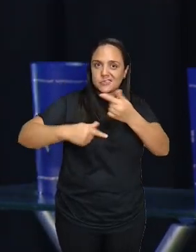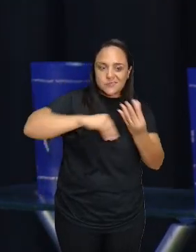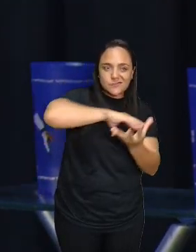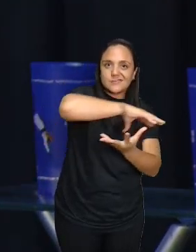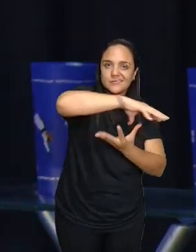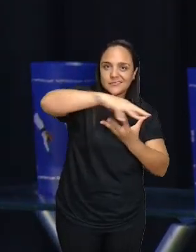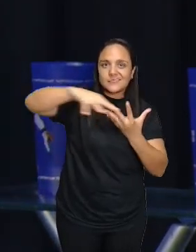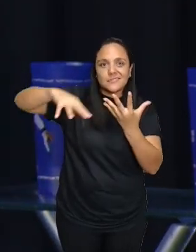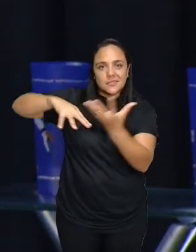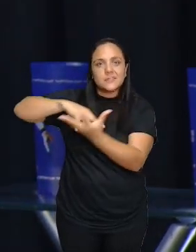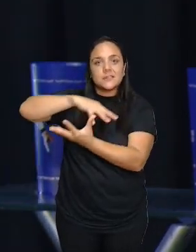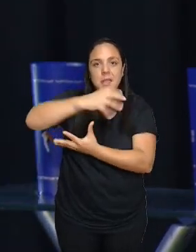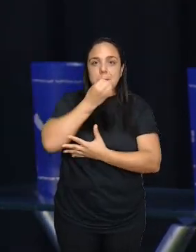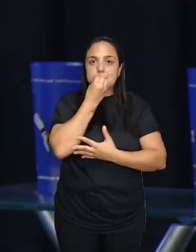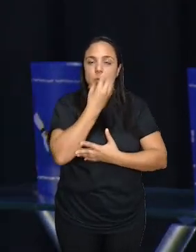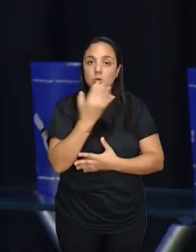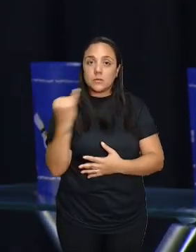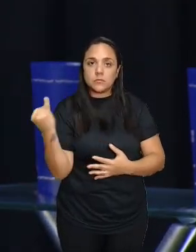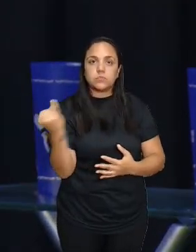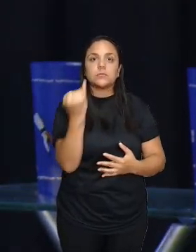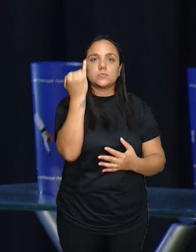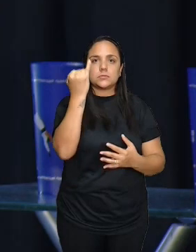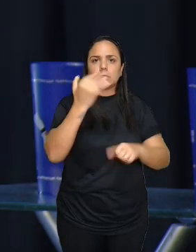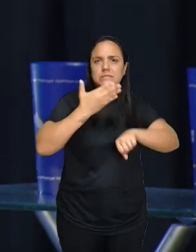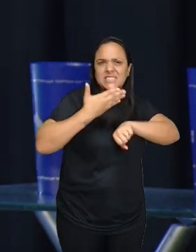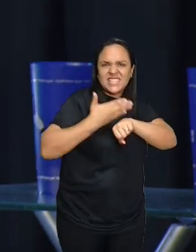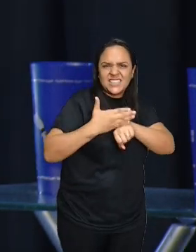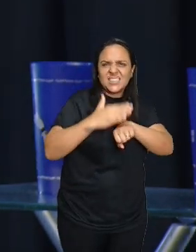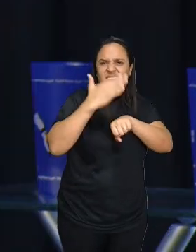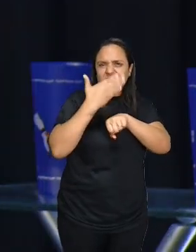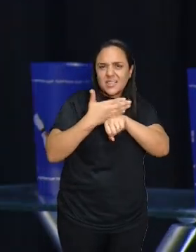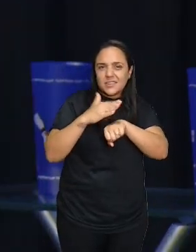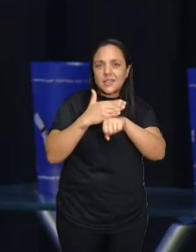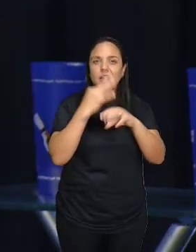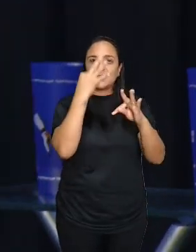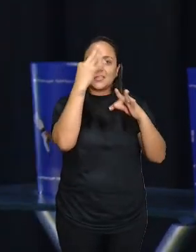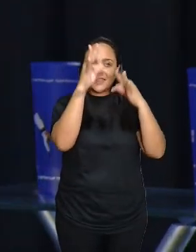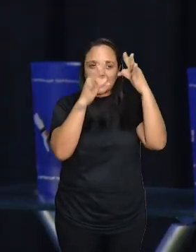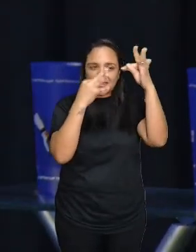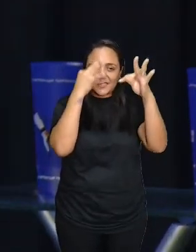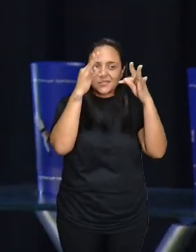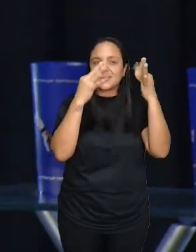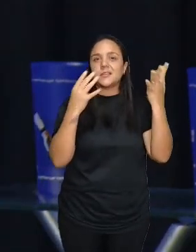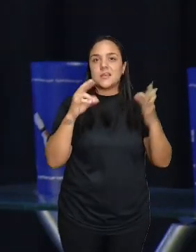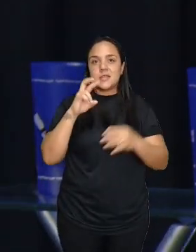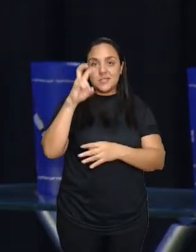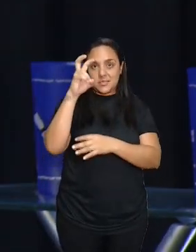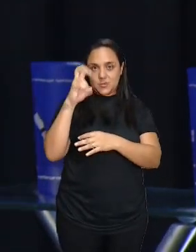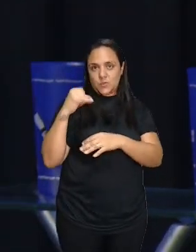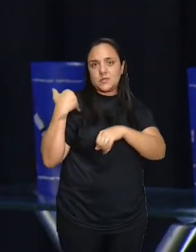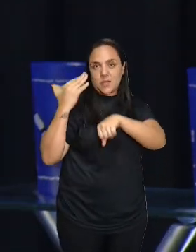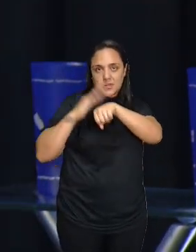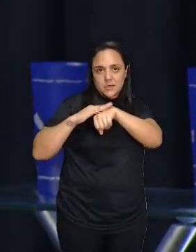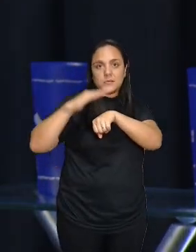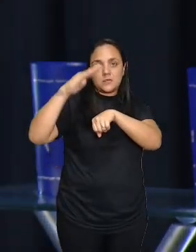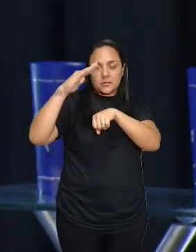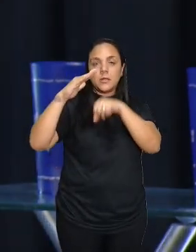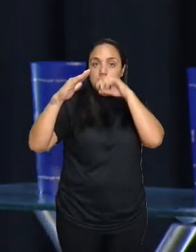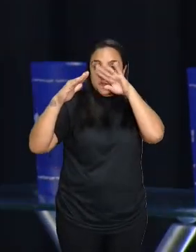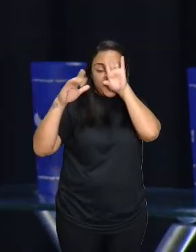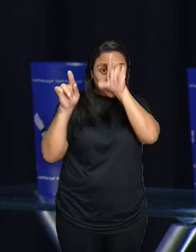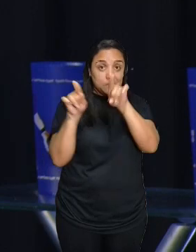É importante fazer capacitação de tecnologia para os 50 mais? É, mas é muito